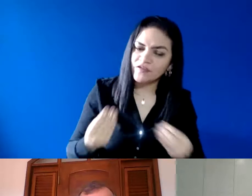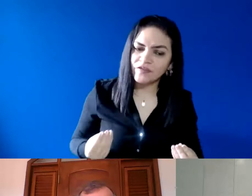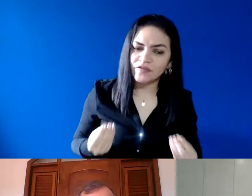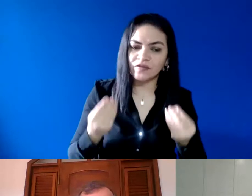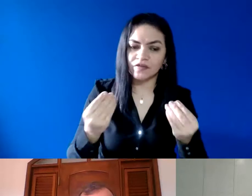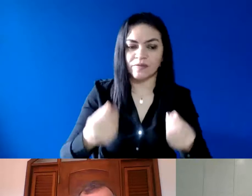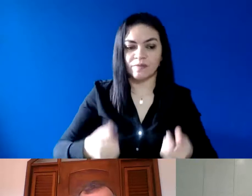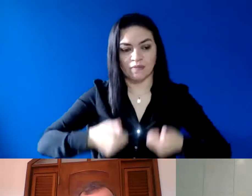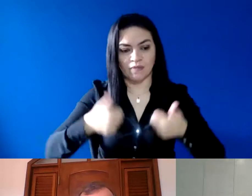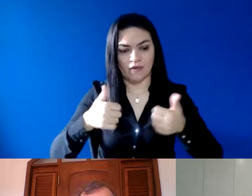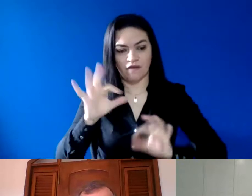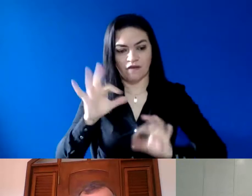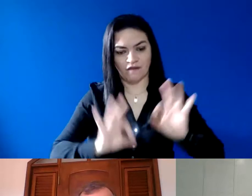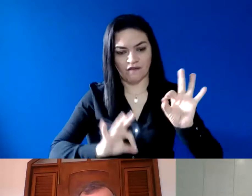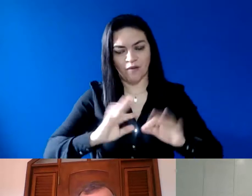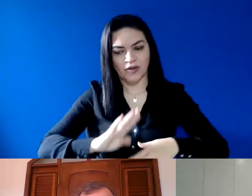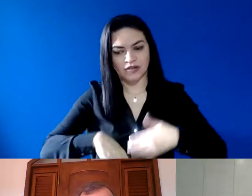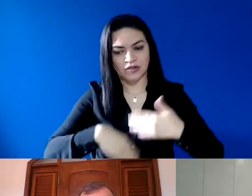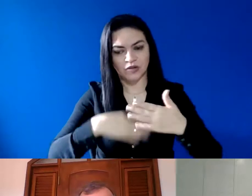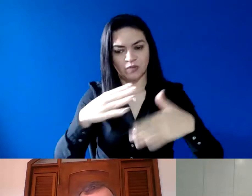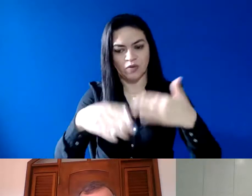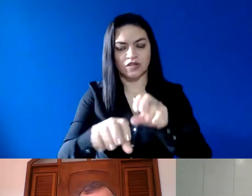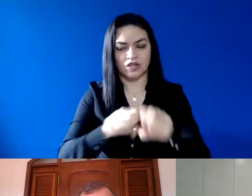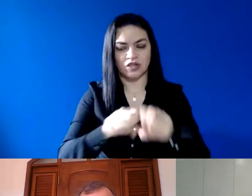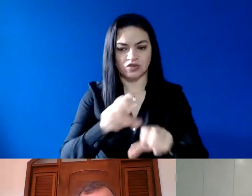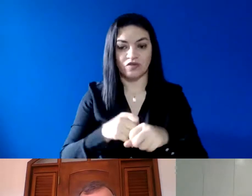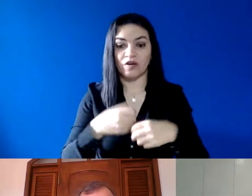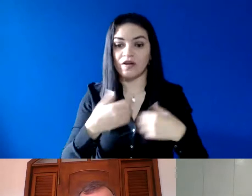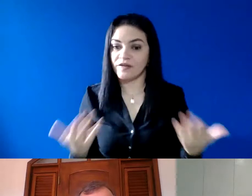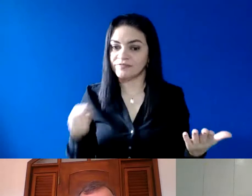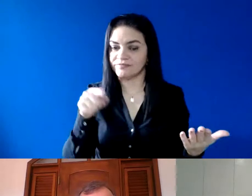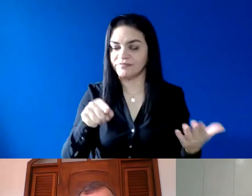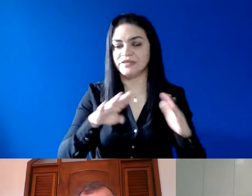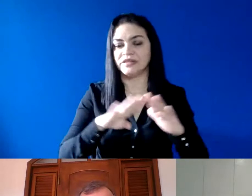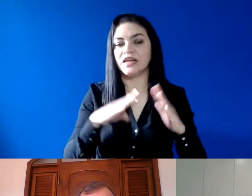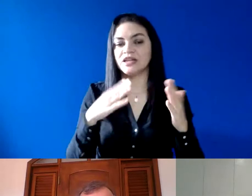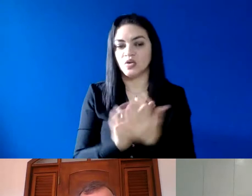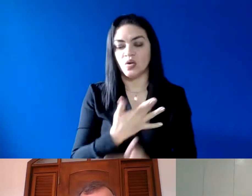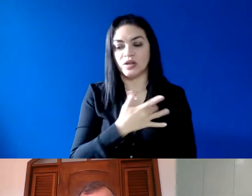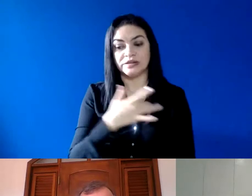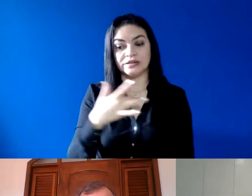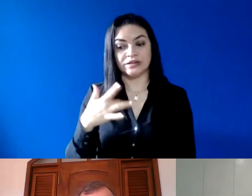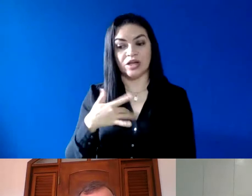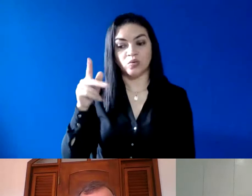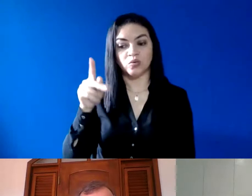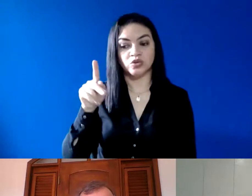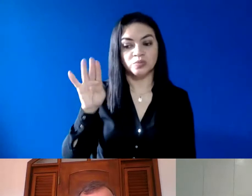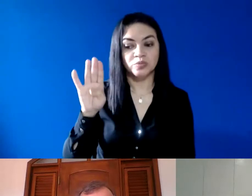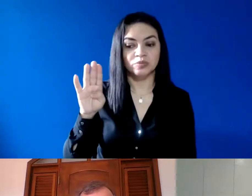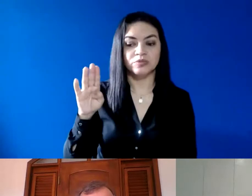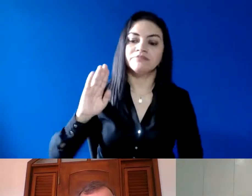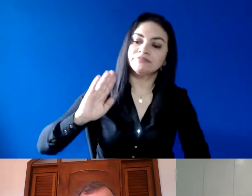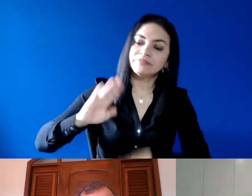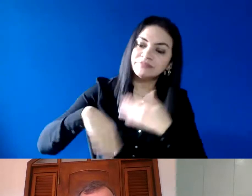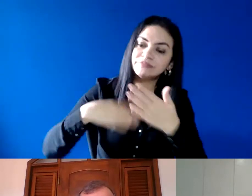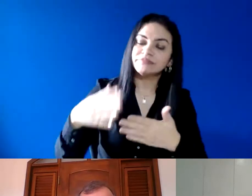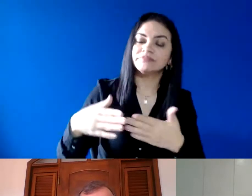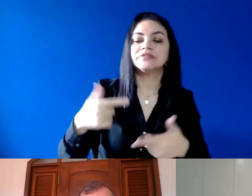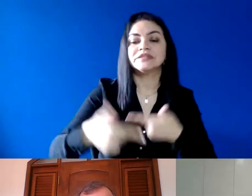facilidade, esse processo de formação. Então, é isso que a Escola de Saúde Pública vem trabalhando enquanto